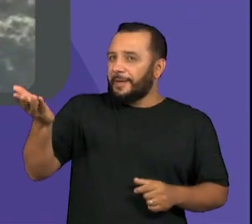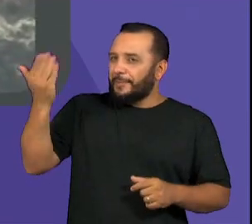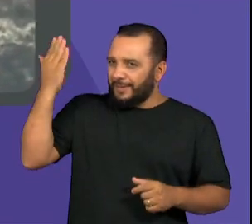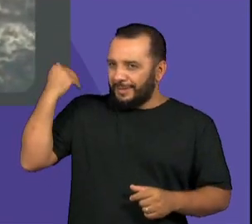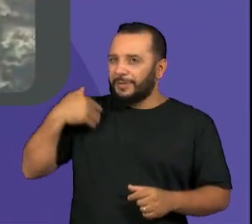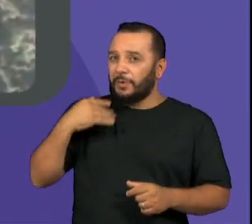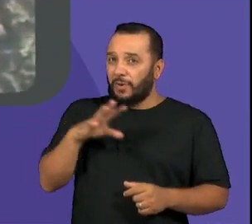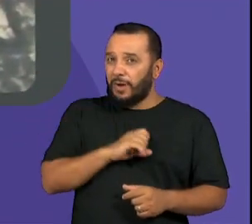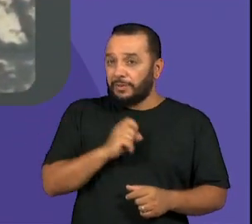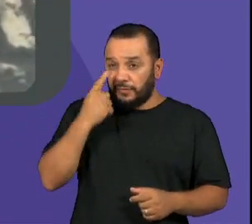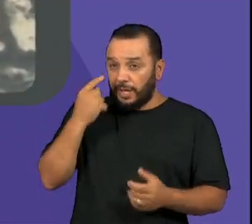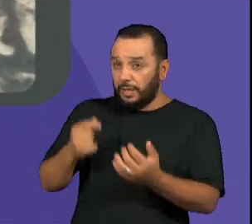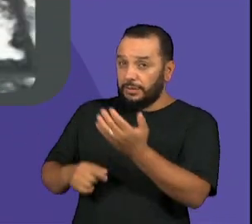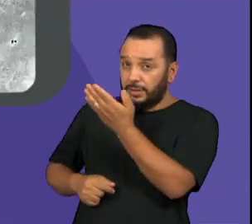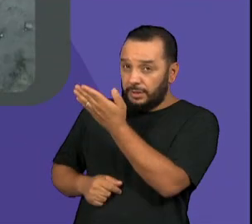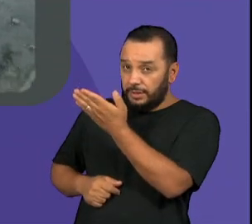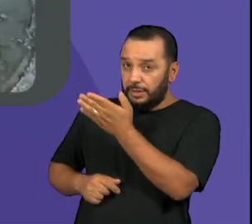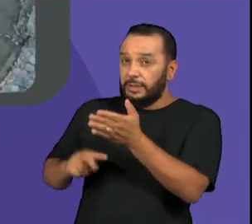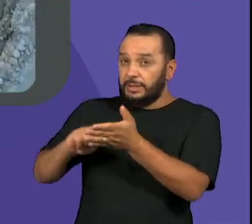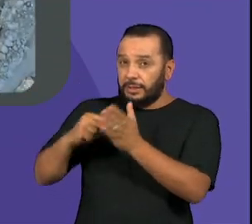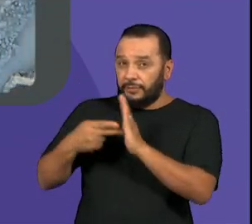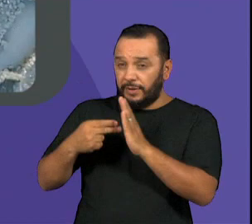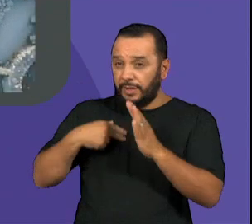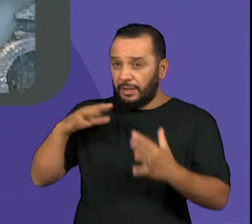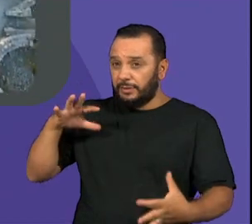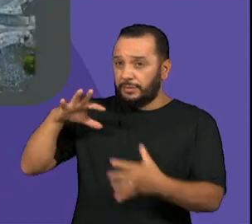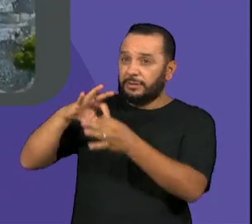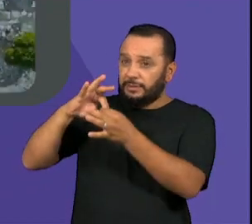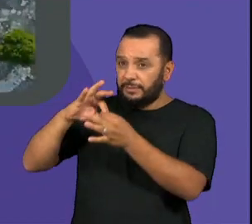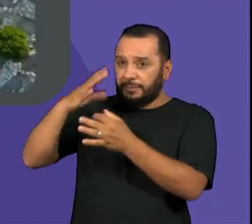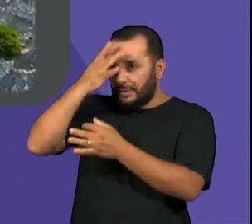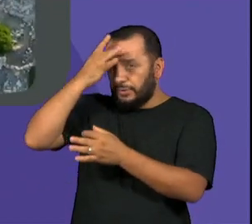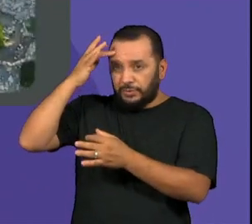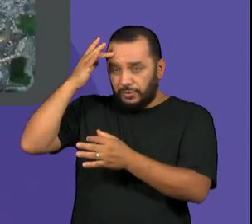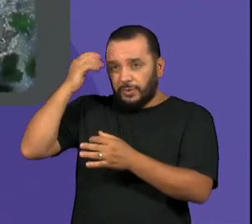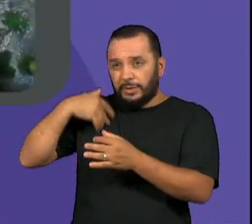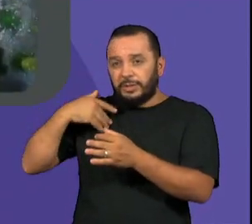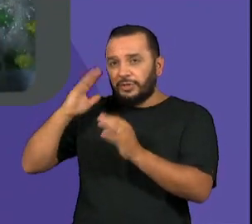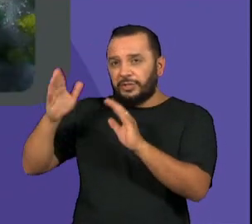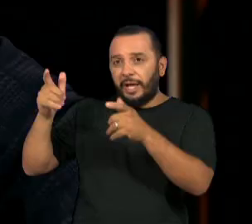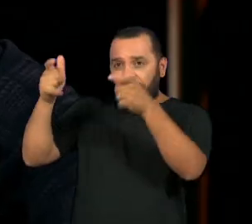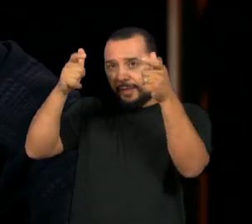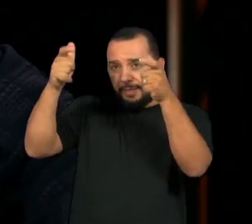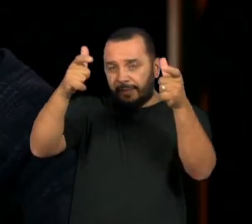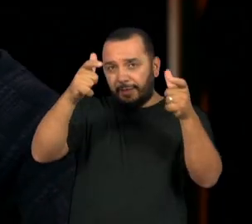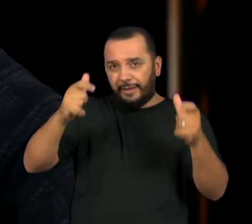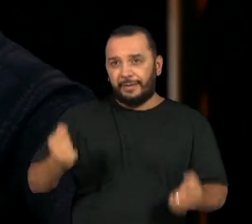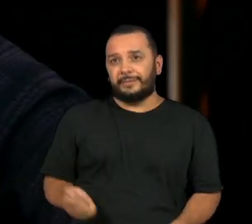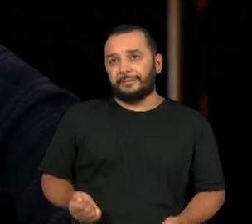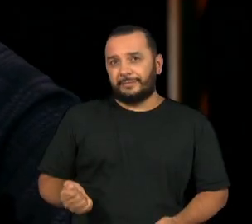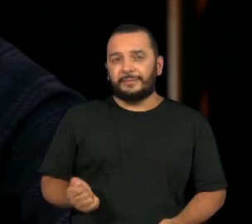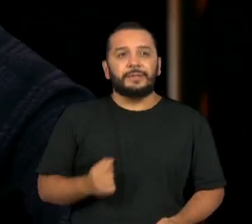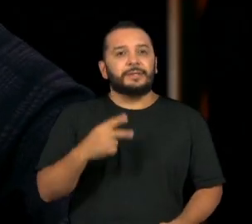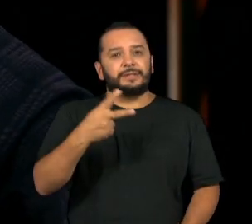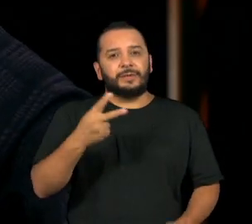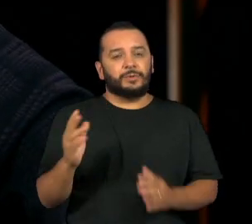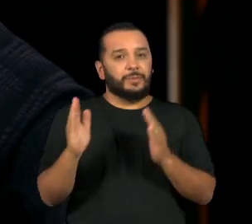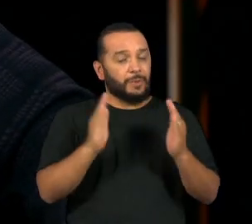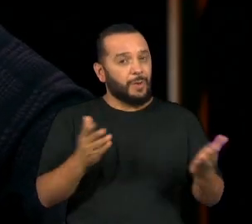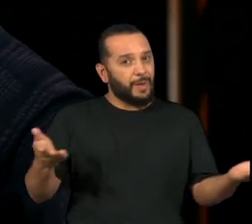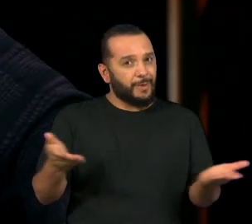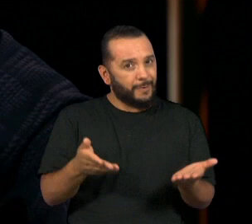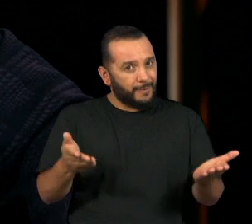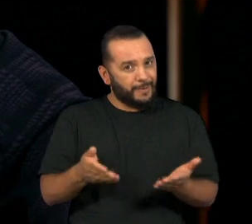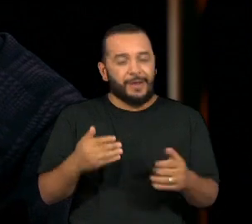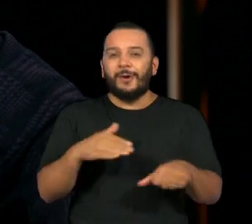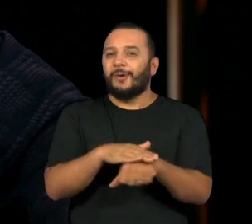enigmático pode representar uma ligação com seres que visitaram a Terra há milhares de anos? Tem o segundo bloco agora. Oba. E